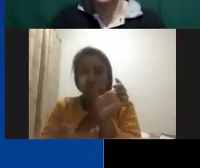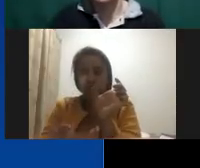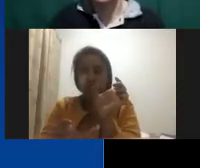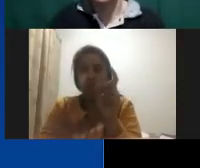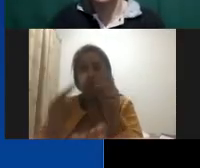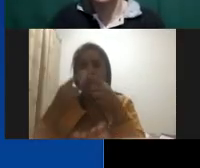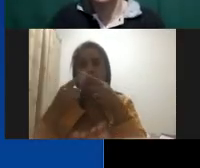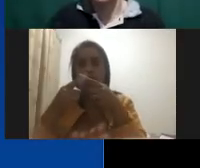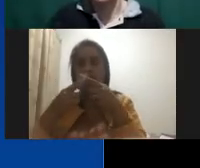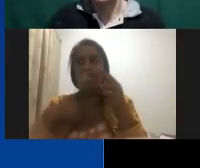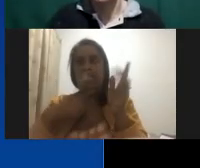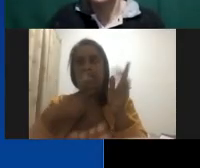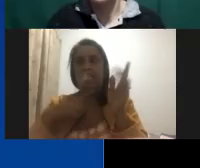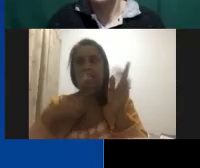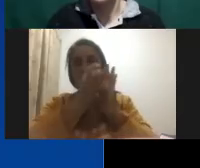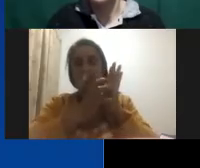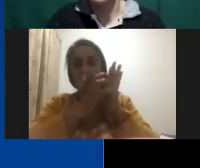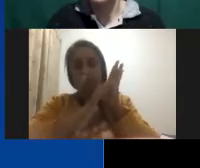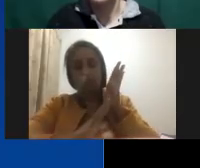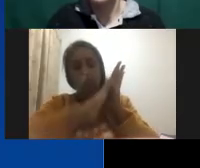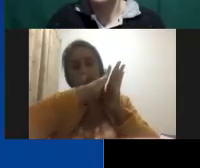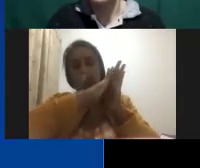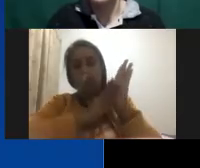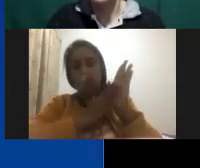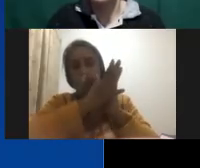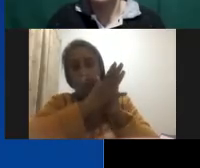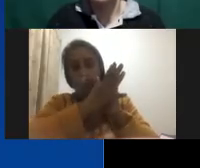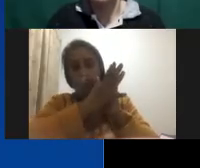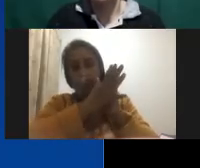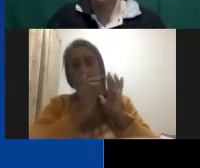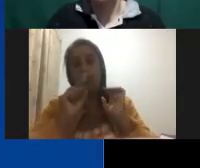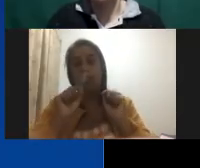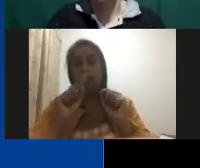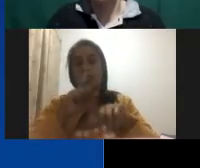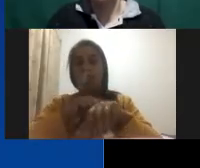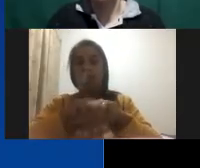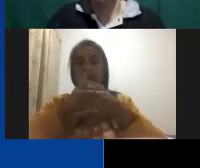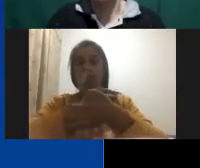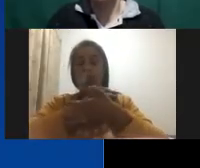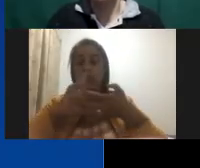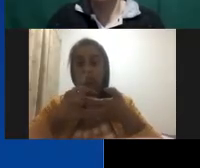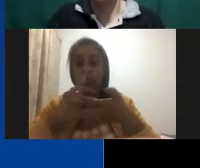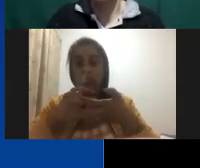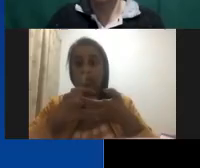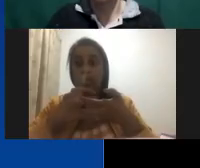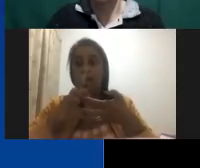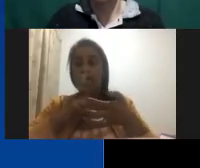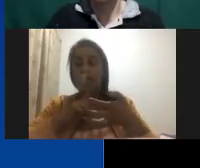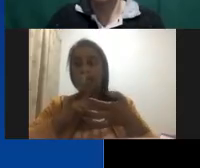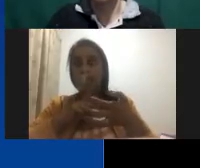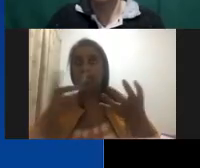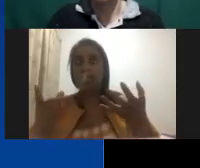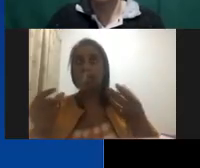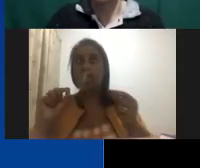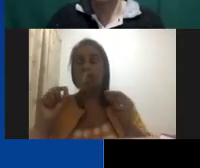de fibras que são também transversais. Então, quando ele se contrai, ele tem um efeito de estressar o